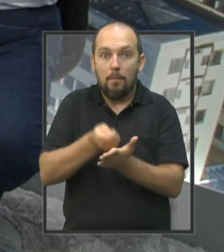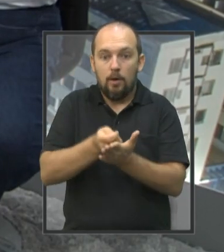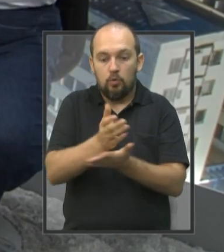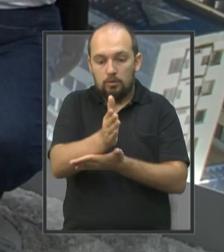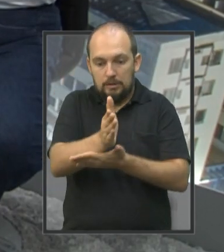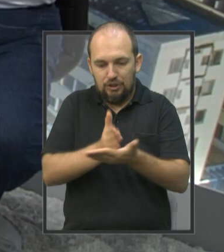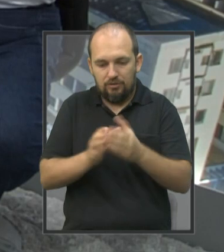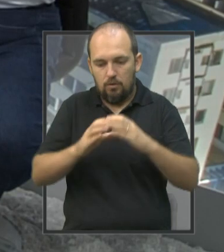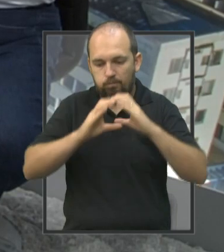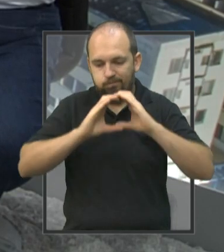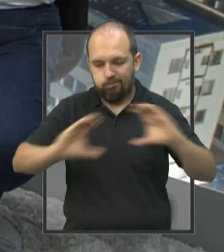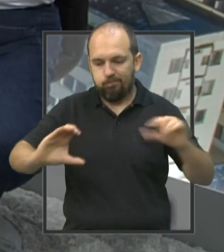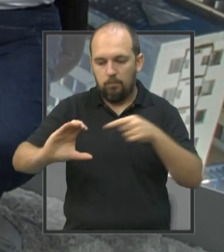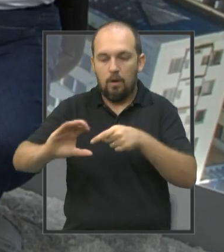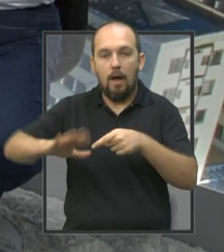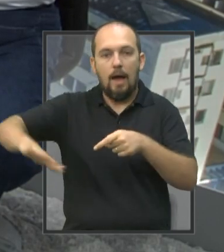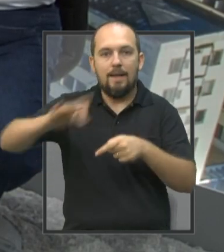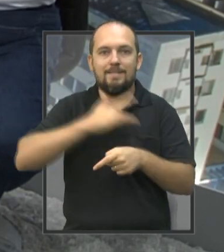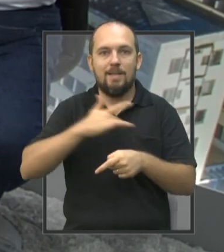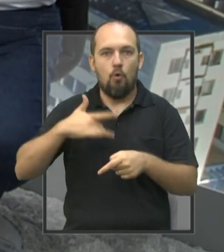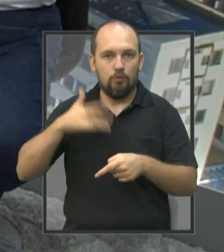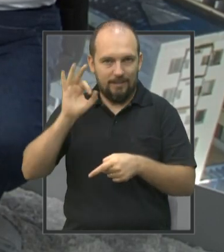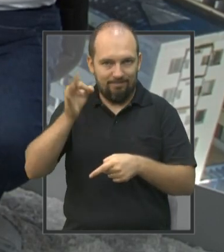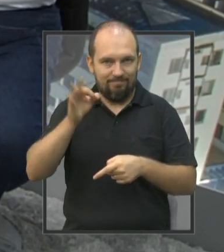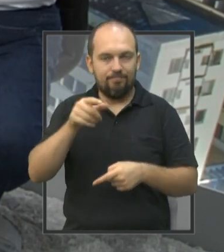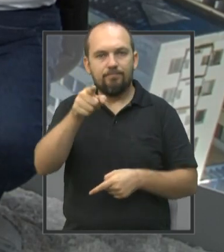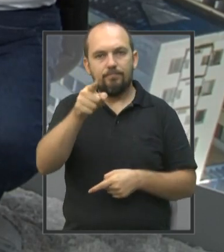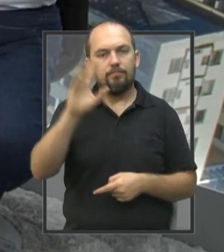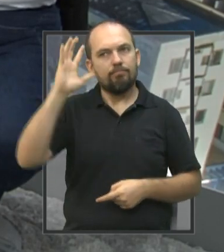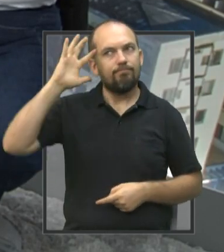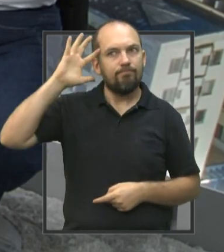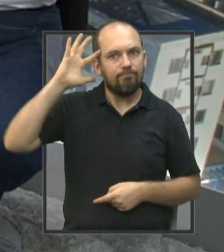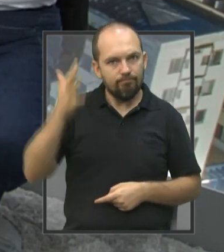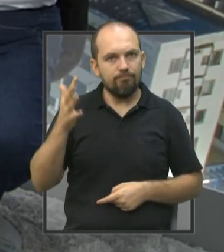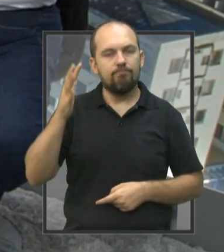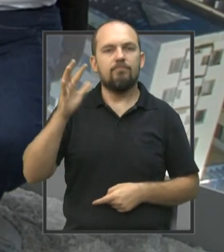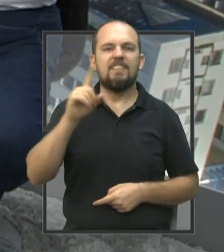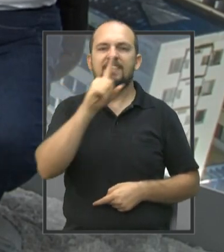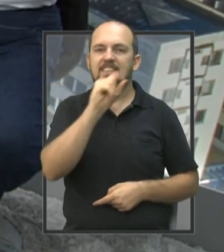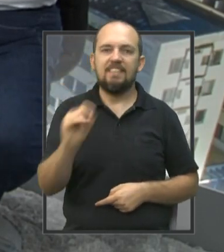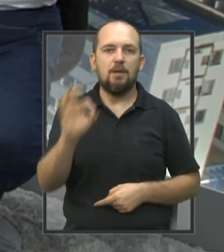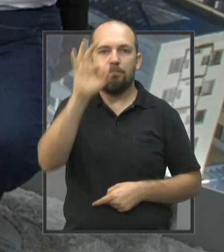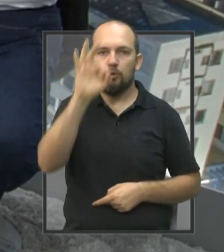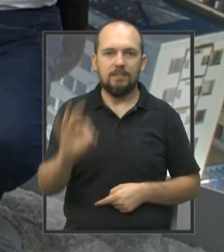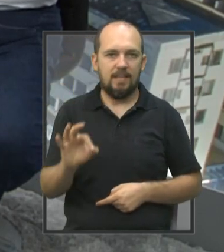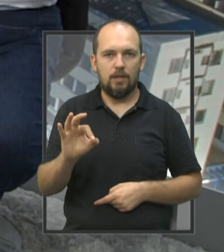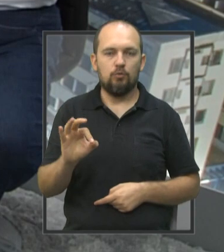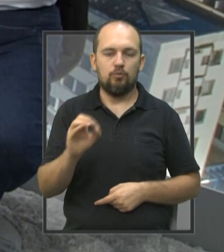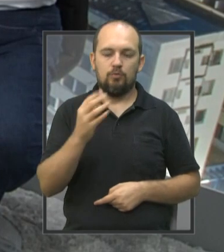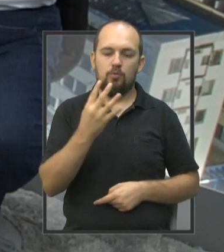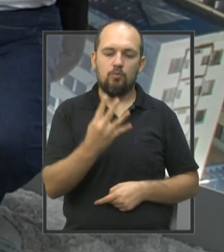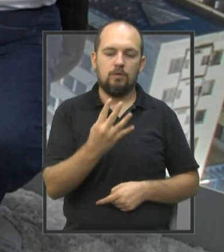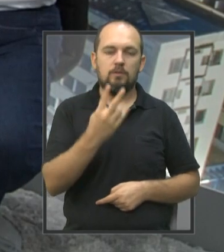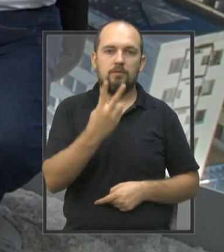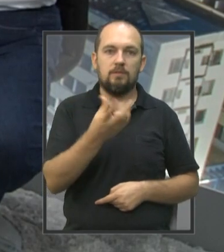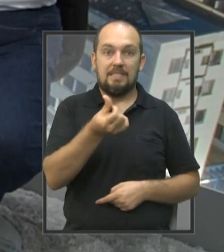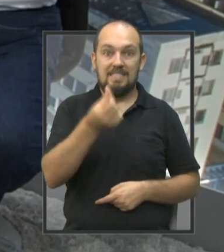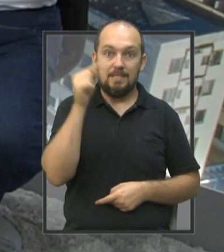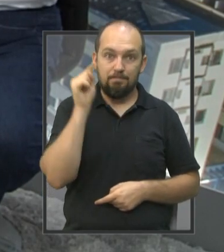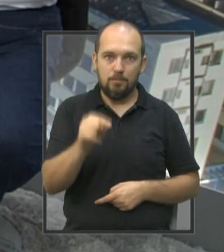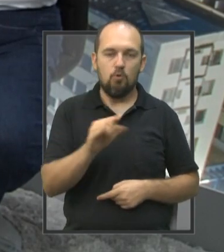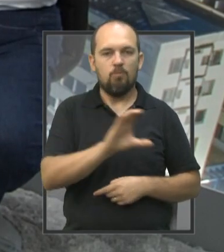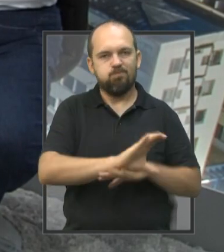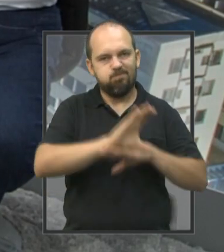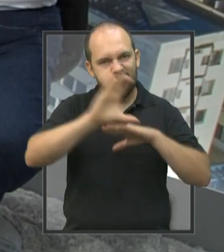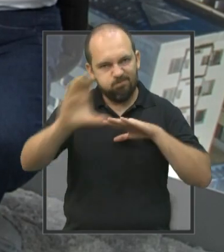valor deveria ser destinado à área da saúde. O senhor resolveu pegar 100% do valor, os R$ 426.000, e destinar para